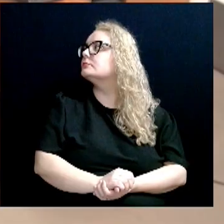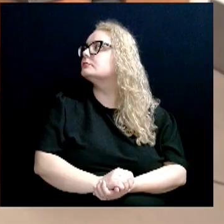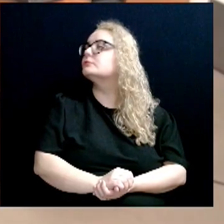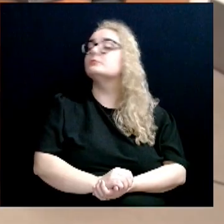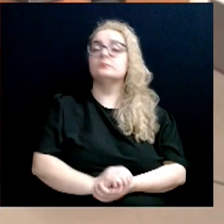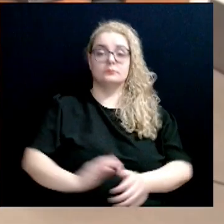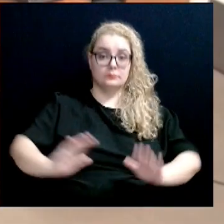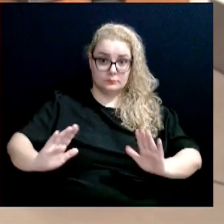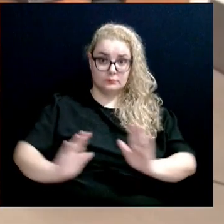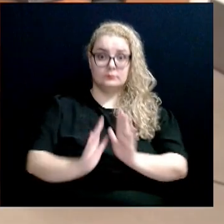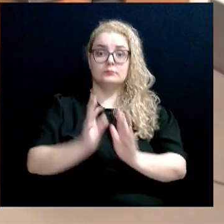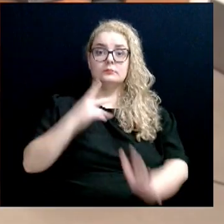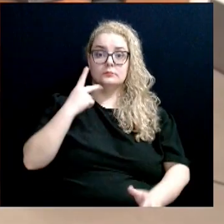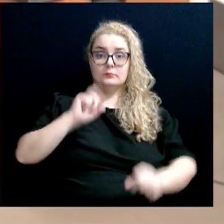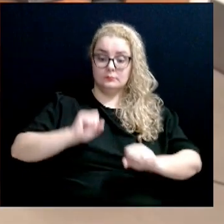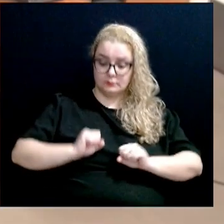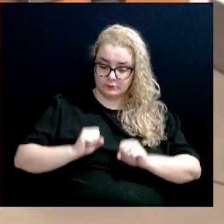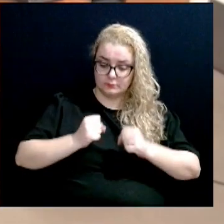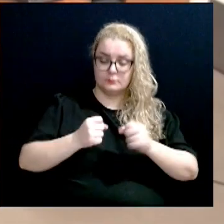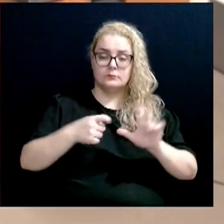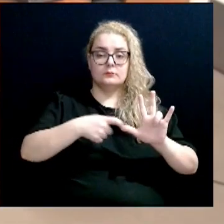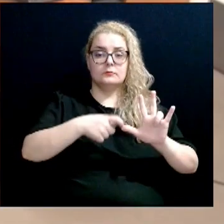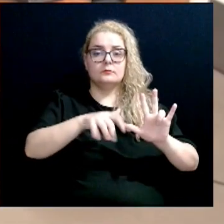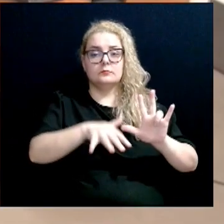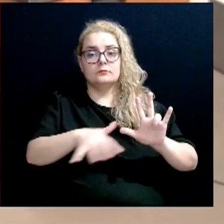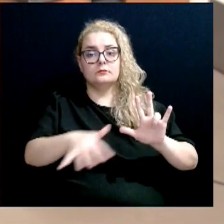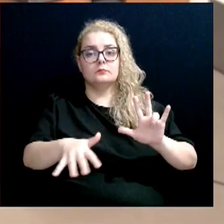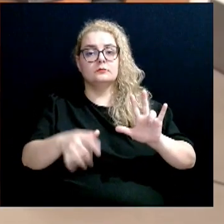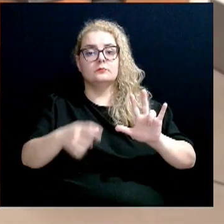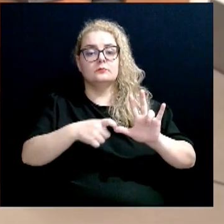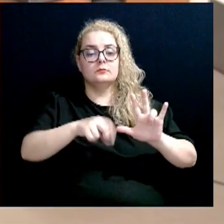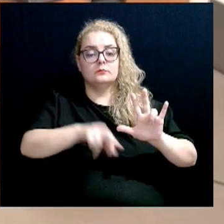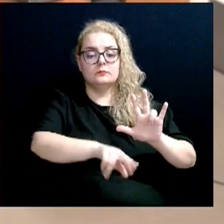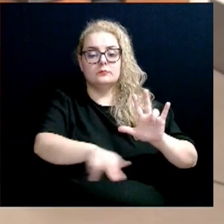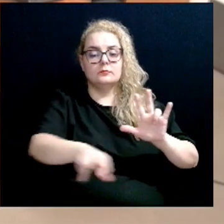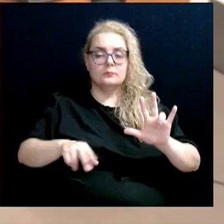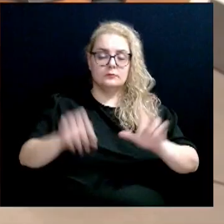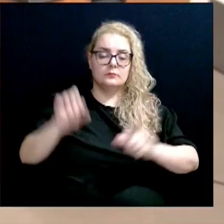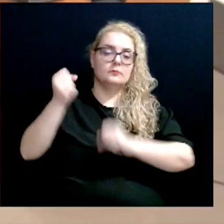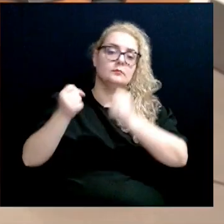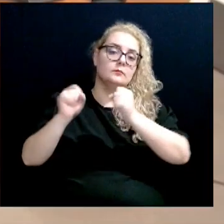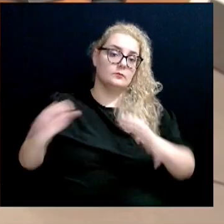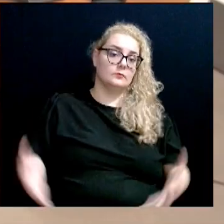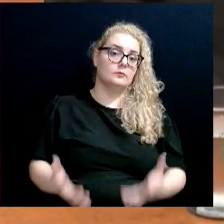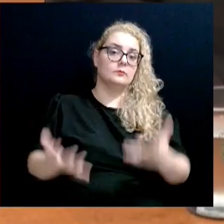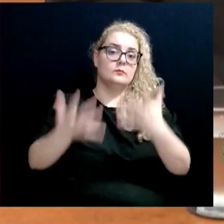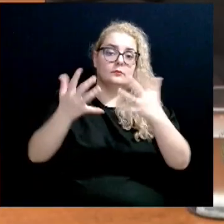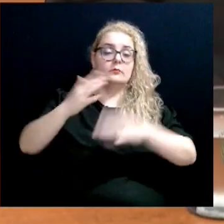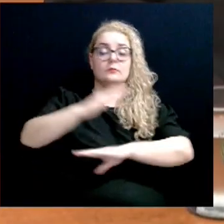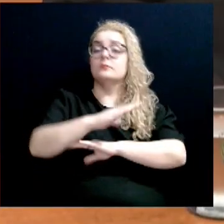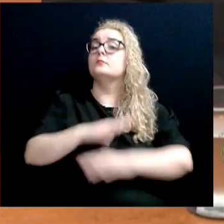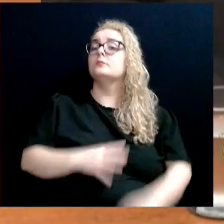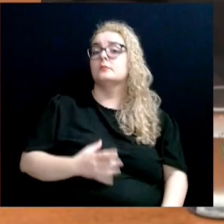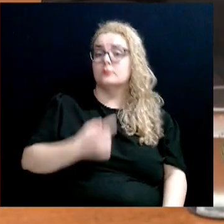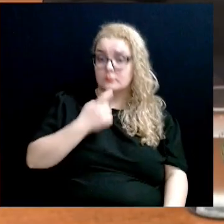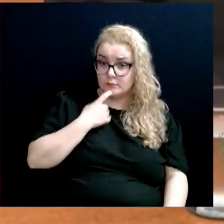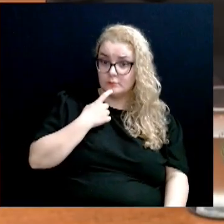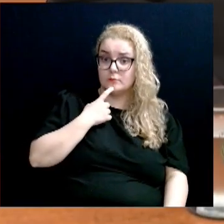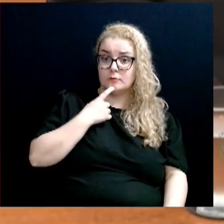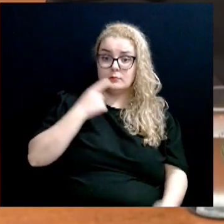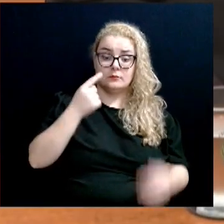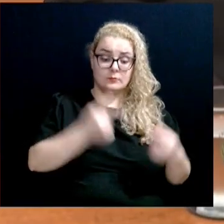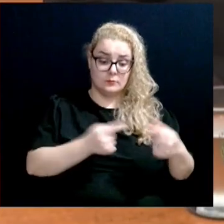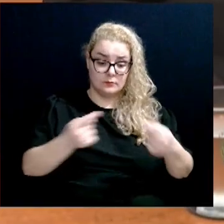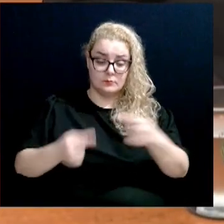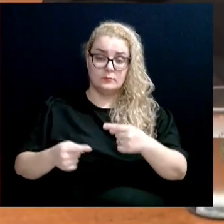em Defesa da Cannabis Medicinal e do Cânhamo Industrial promoveu, na Câmara Municipal de Campinas, um debate sobre a